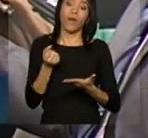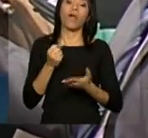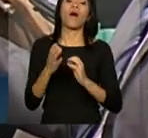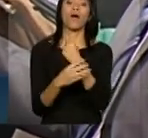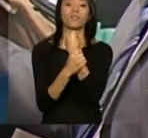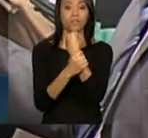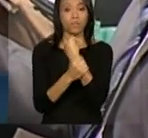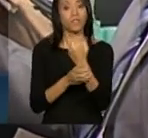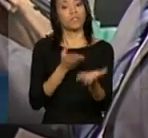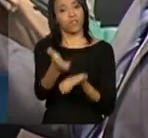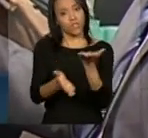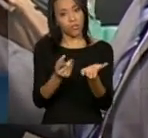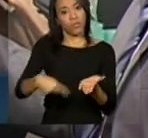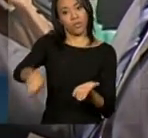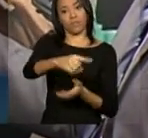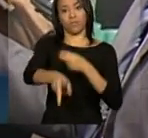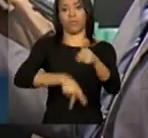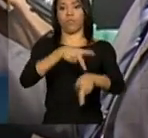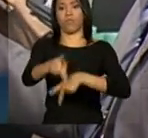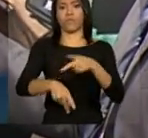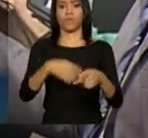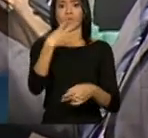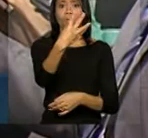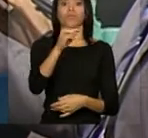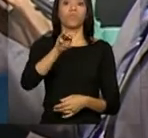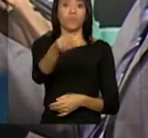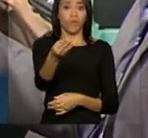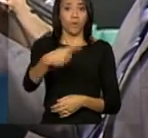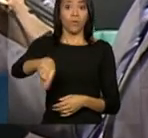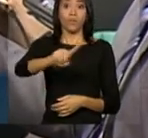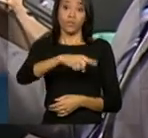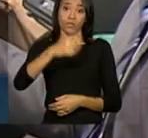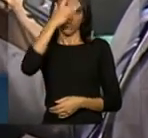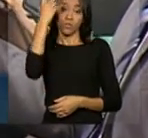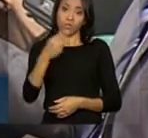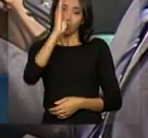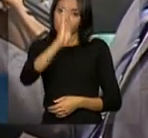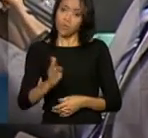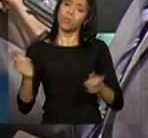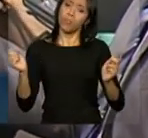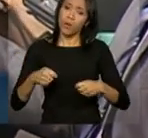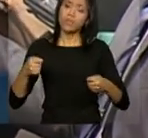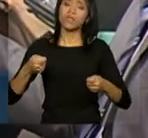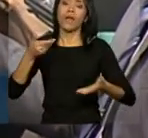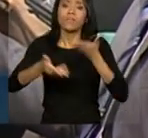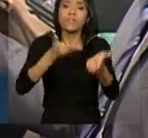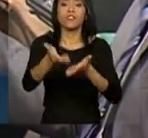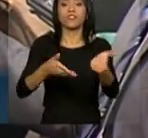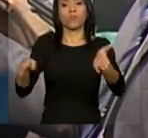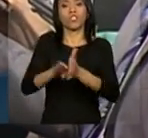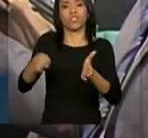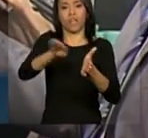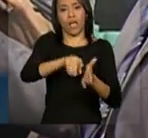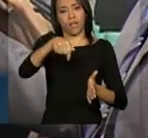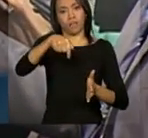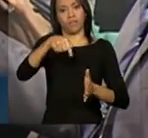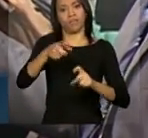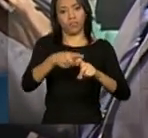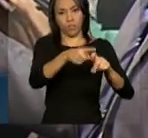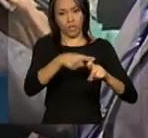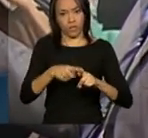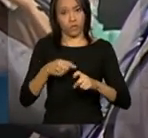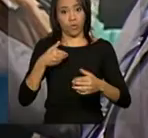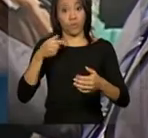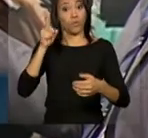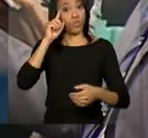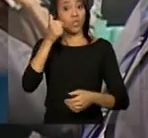à população que são 4 milhões de brasileiros que podem ser atendidos já com essa chegada dos médicos brasileiros até o dia 12 de setembro então